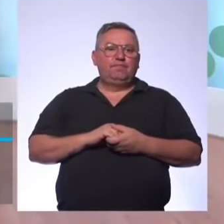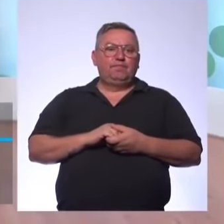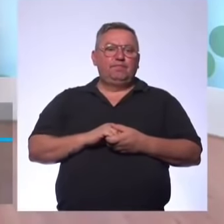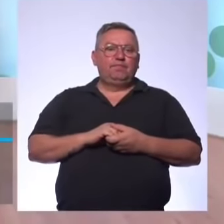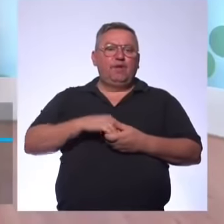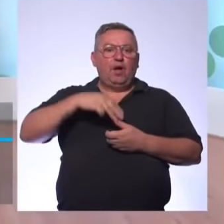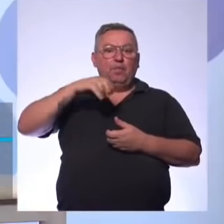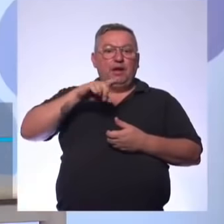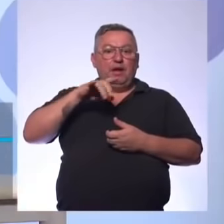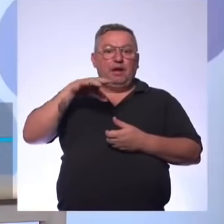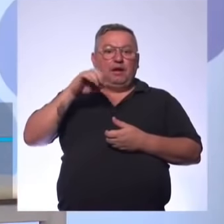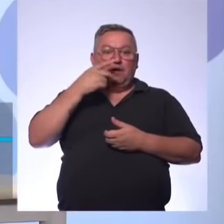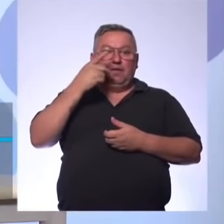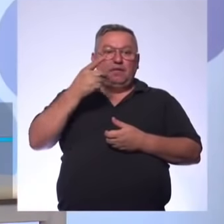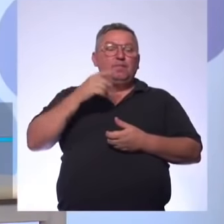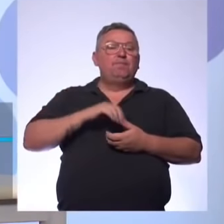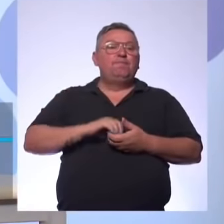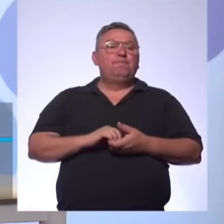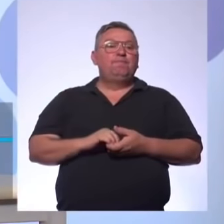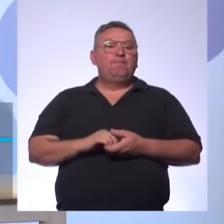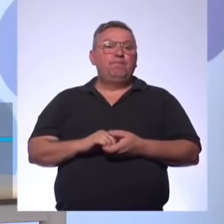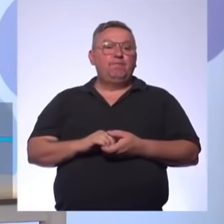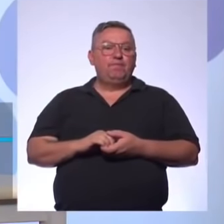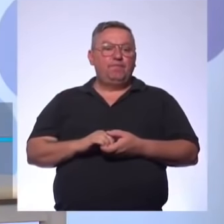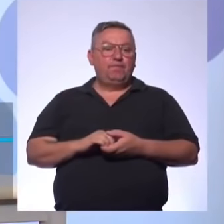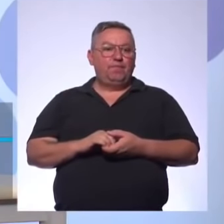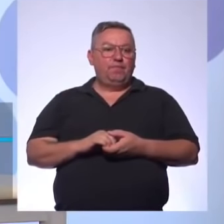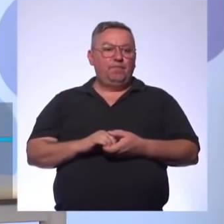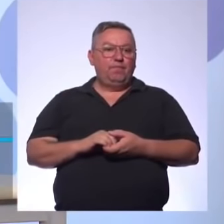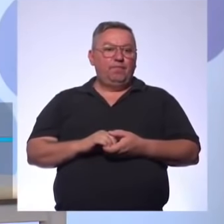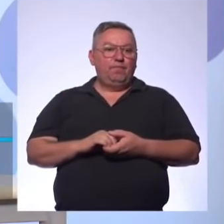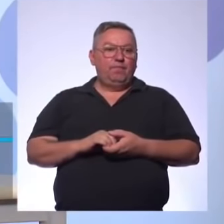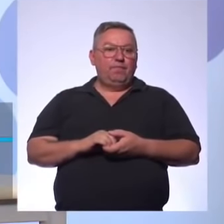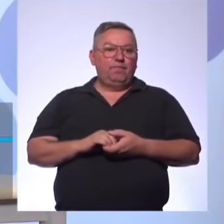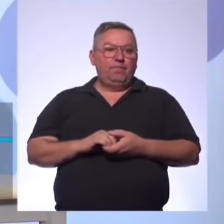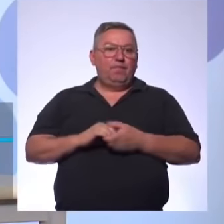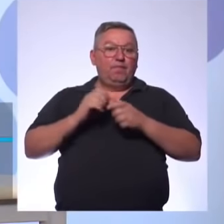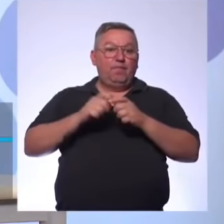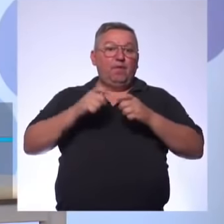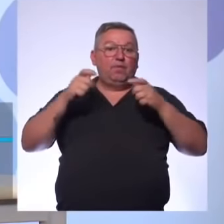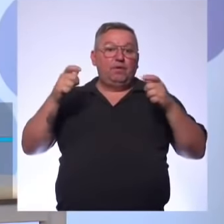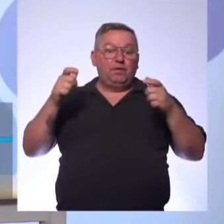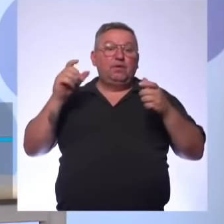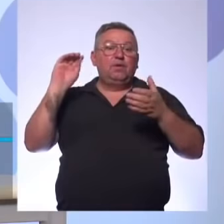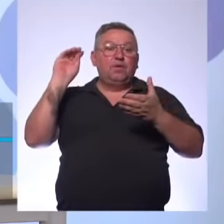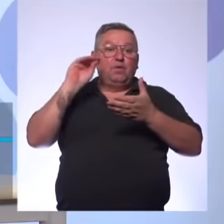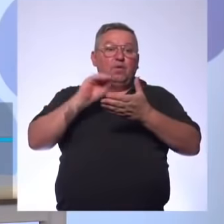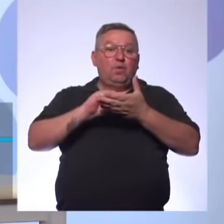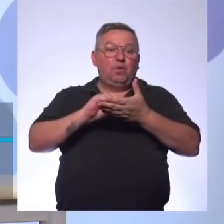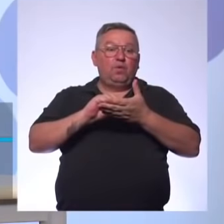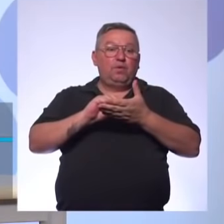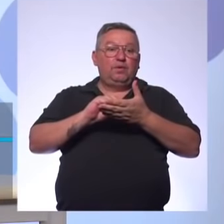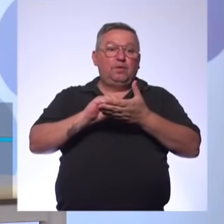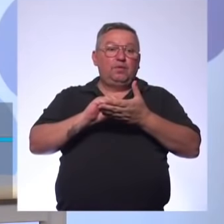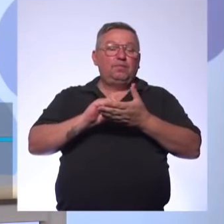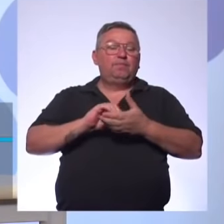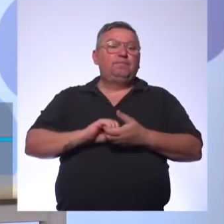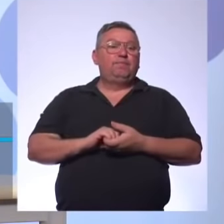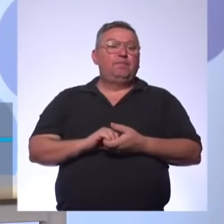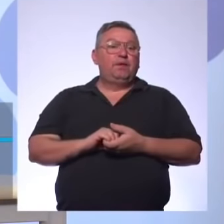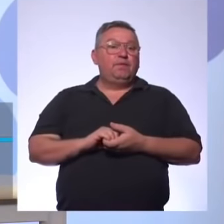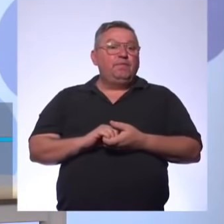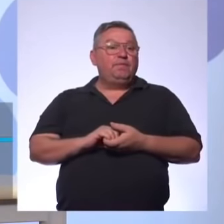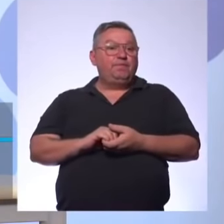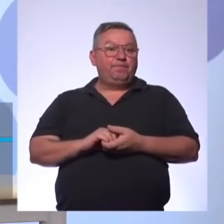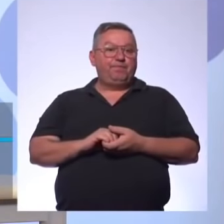a menina respondeu e mais bonito viu personalize Trends are caused by jeans a maioria então responder de personagens